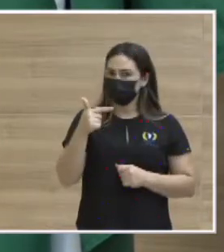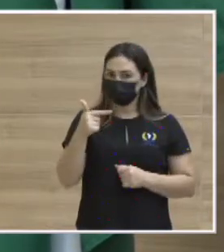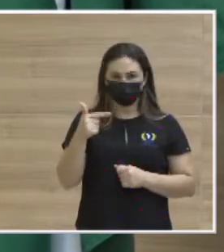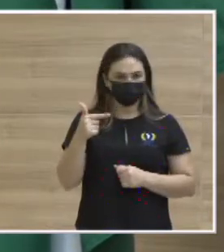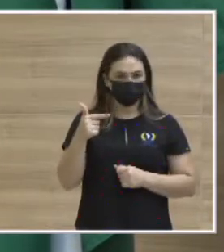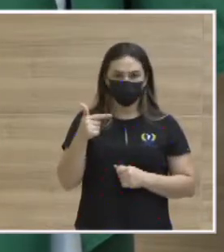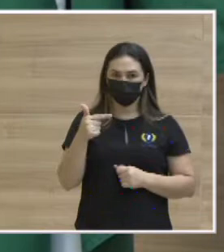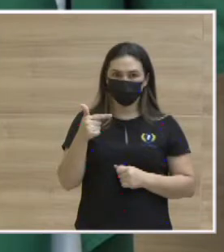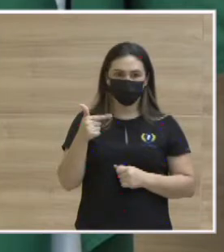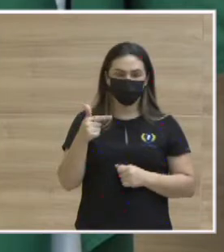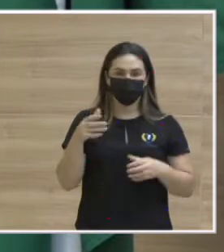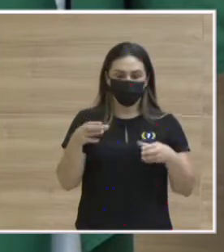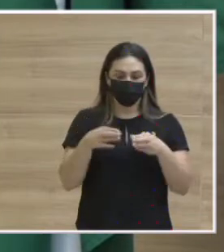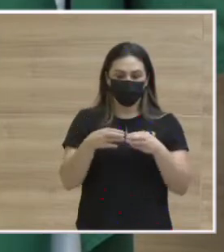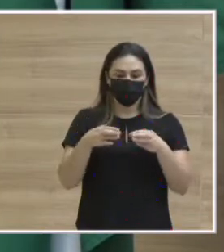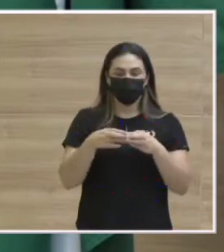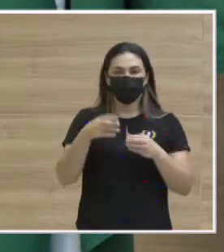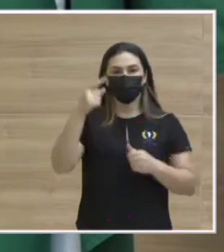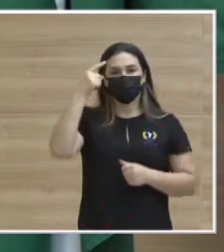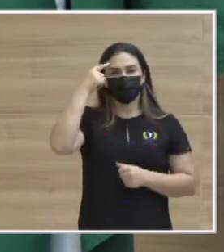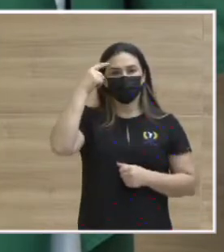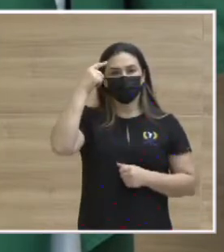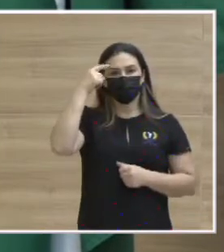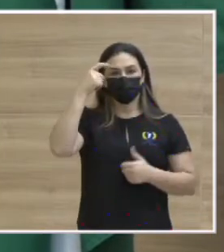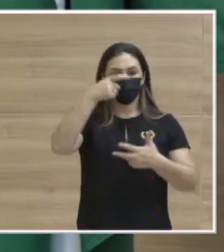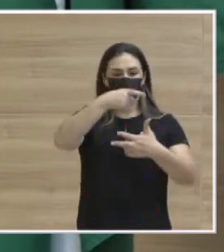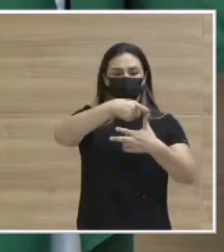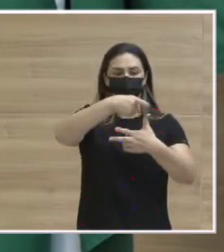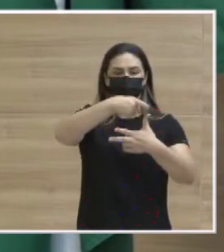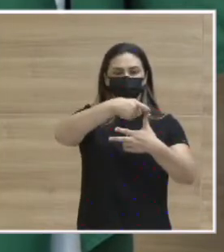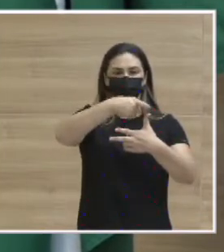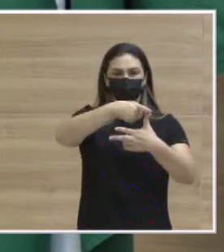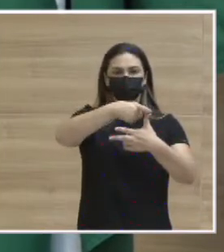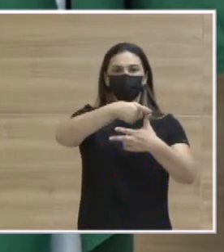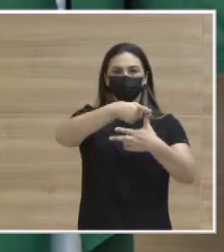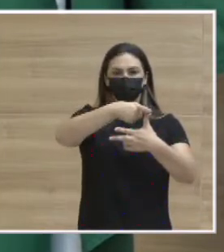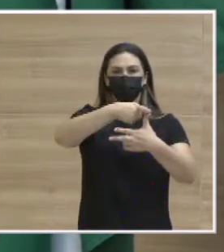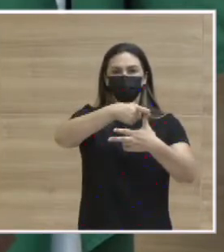inefetividade do conjunto pensante do Poder Executivo Municipal.